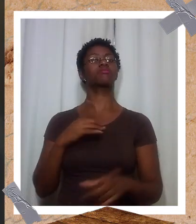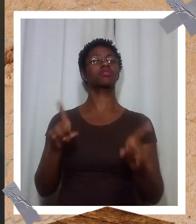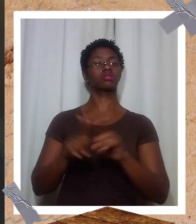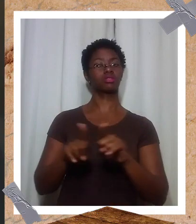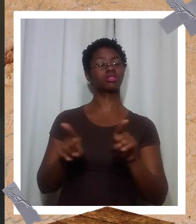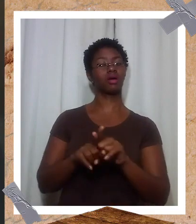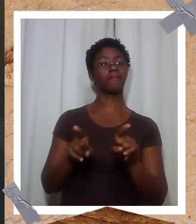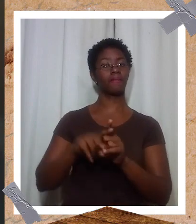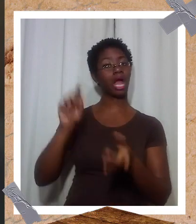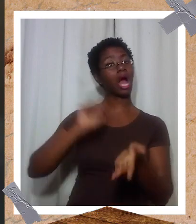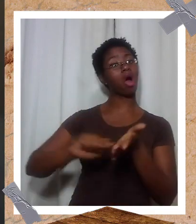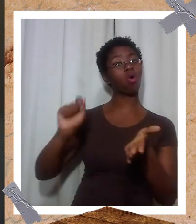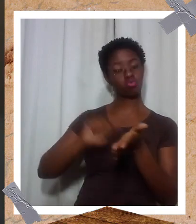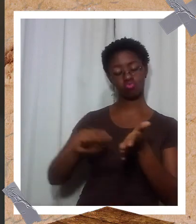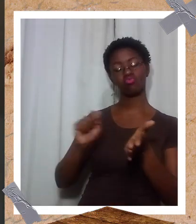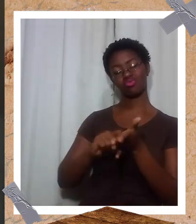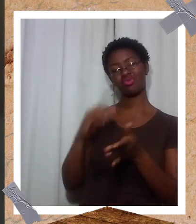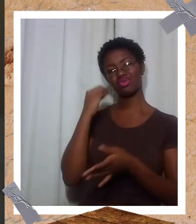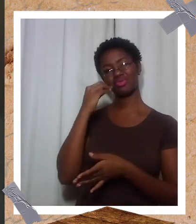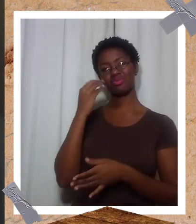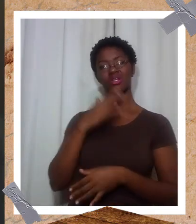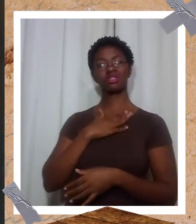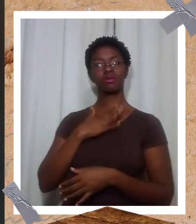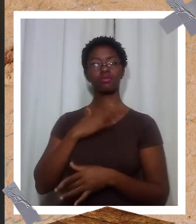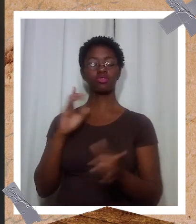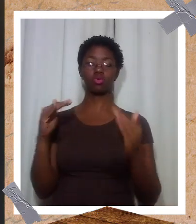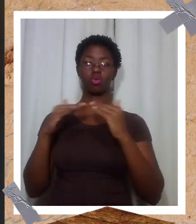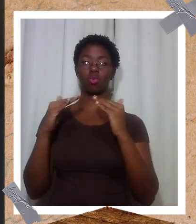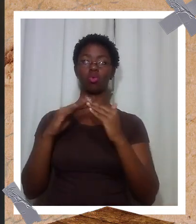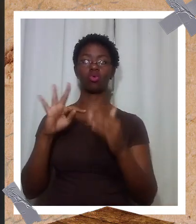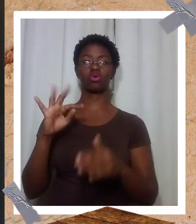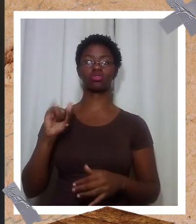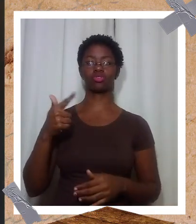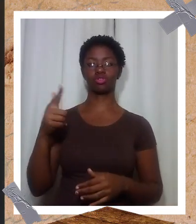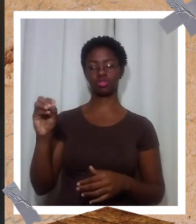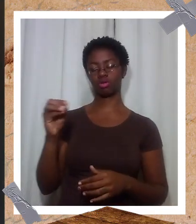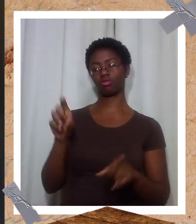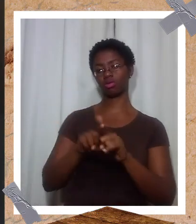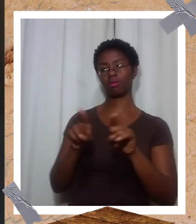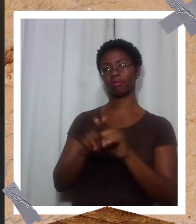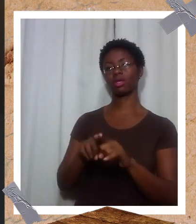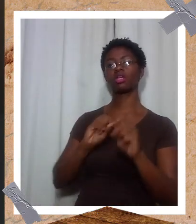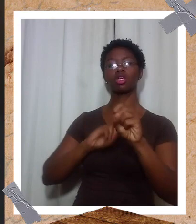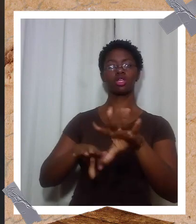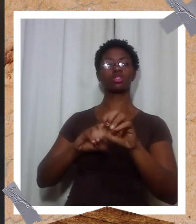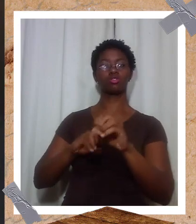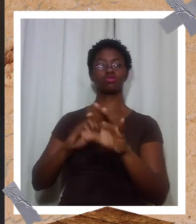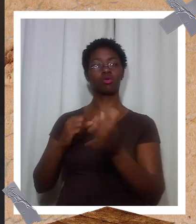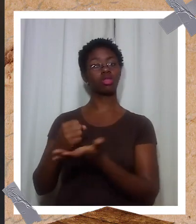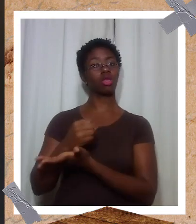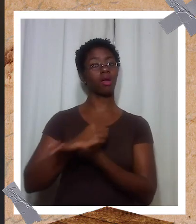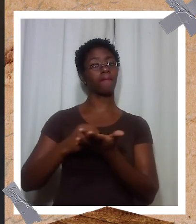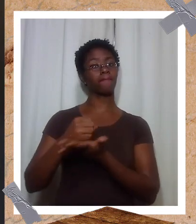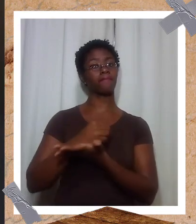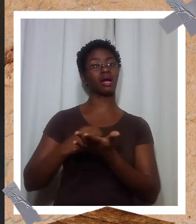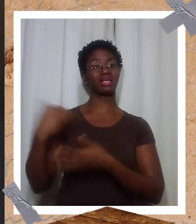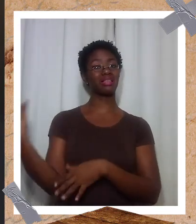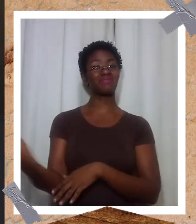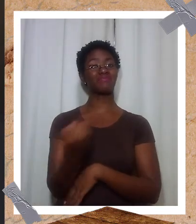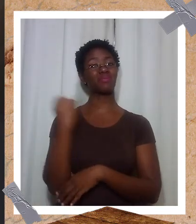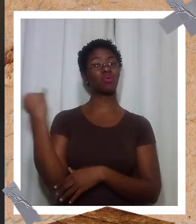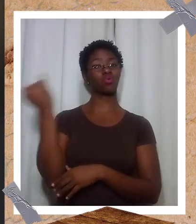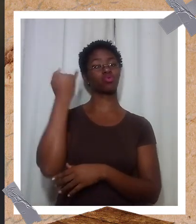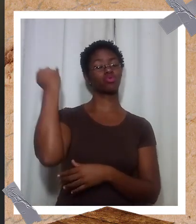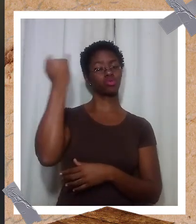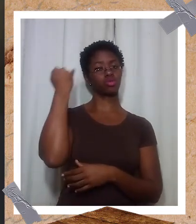como autor, né? E eu concordo muito, assim, com o Tião também, que a educação, ela é fundamental na